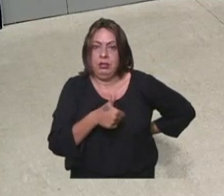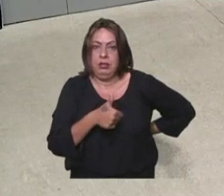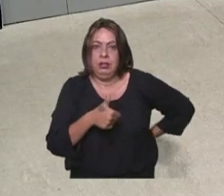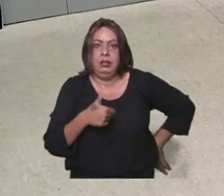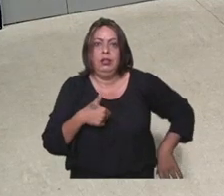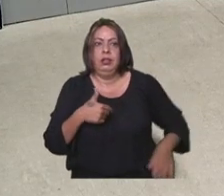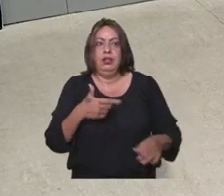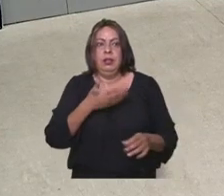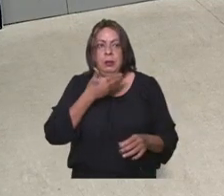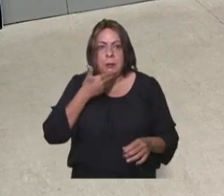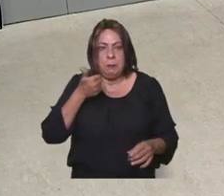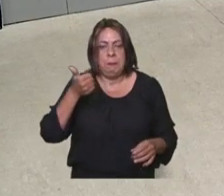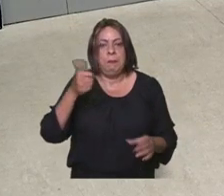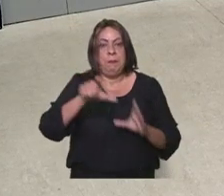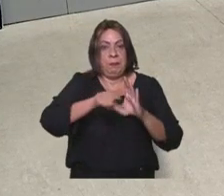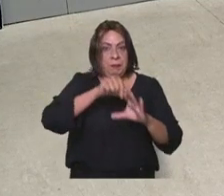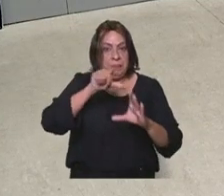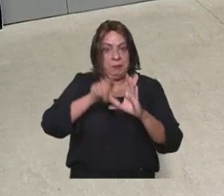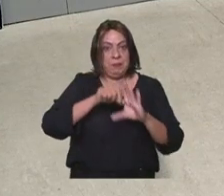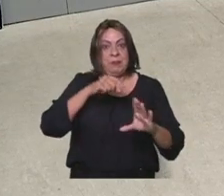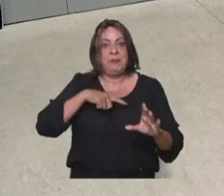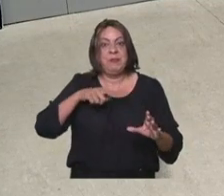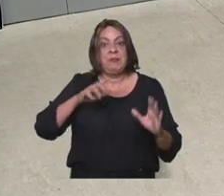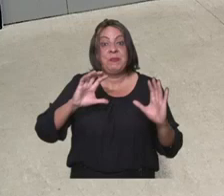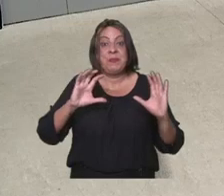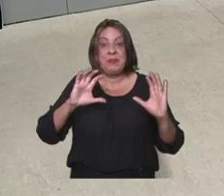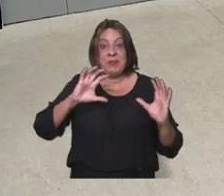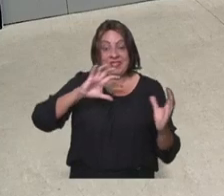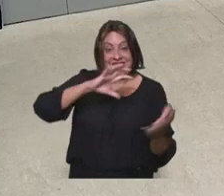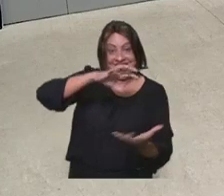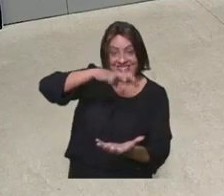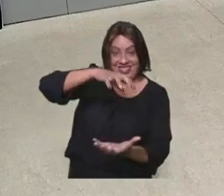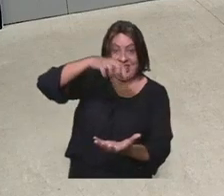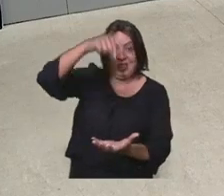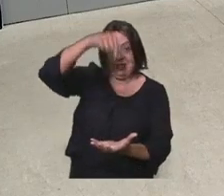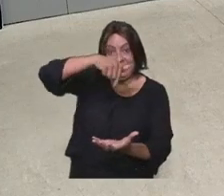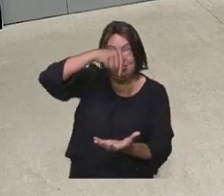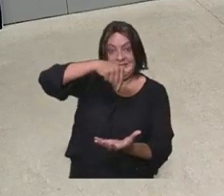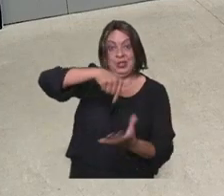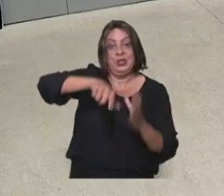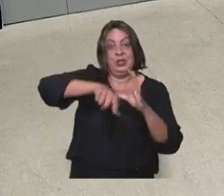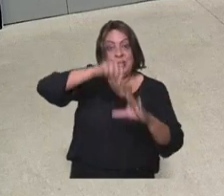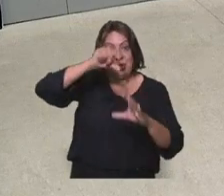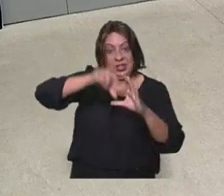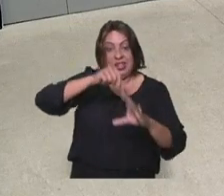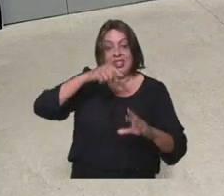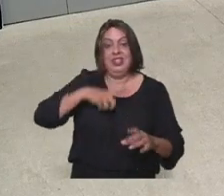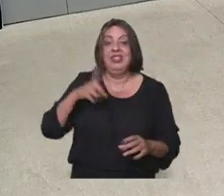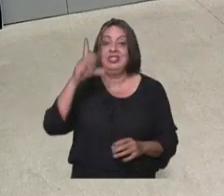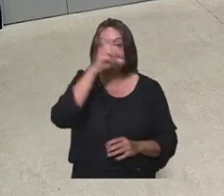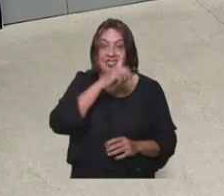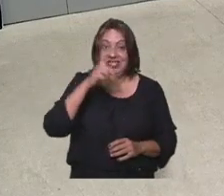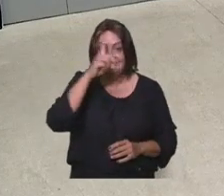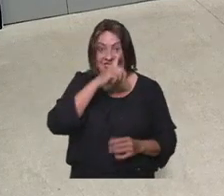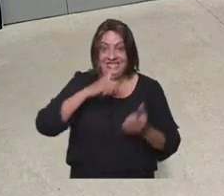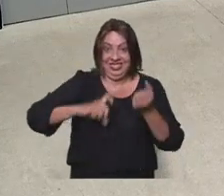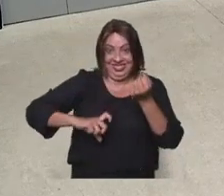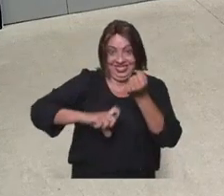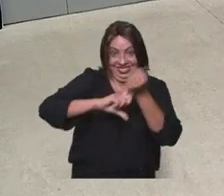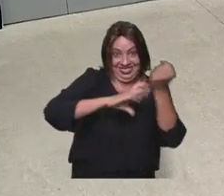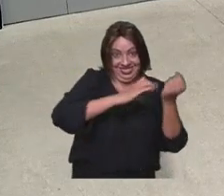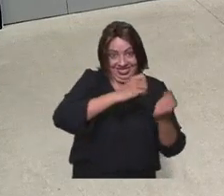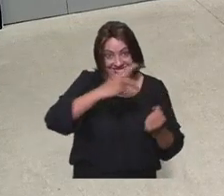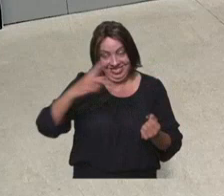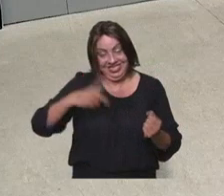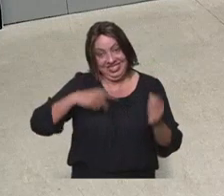para realizar o sorteio. Por favor, liga a sorteadora que a gente vai começar aqui, ó. É domingão de Caju Cap e a gente